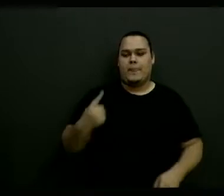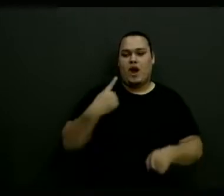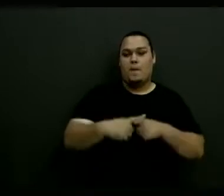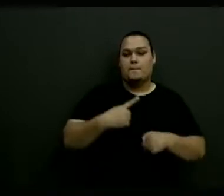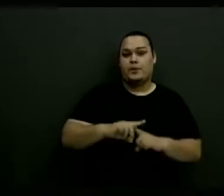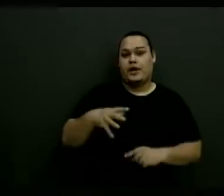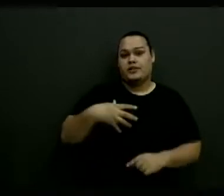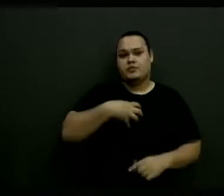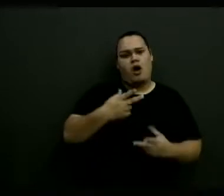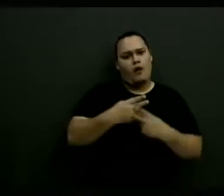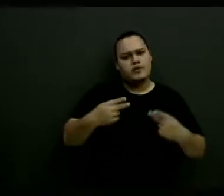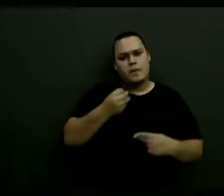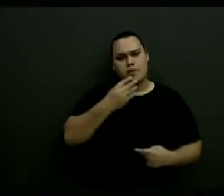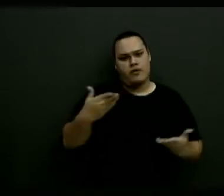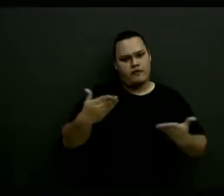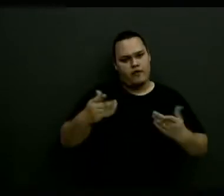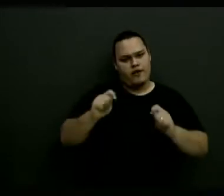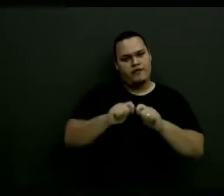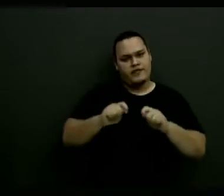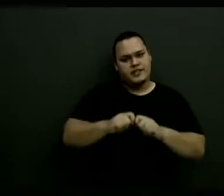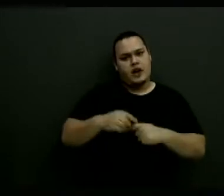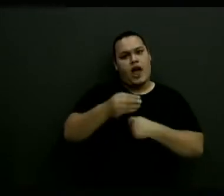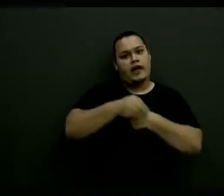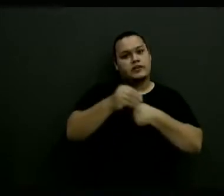as células têm uma estrutura muito boa.